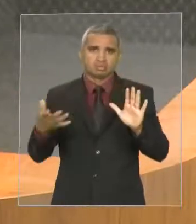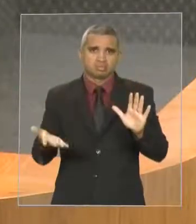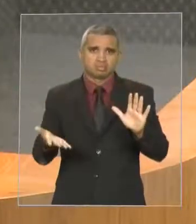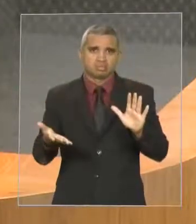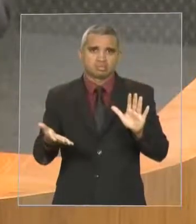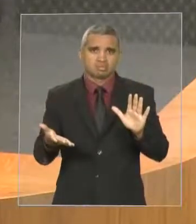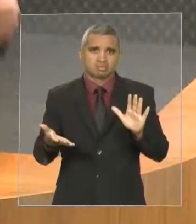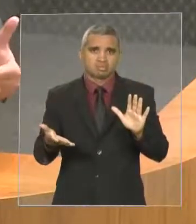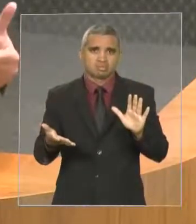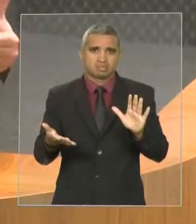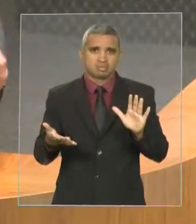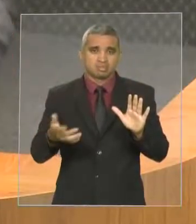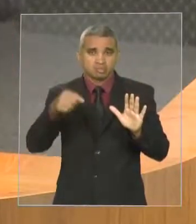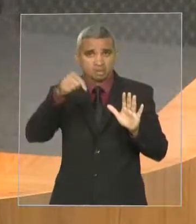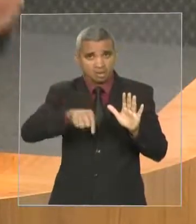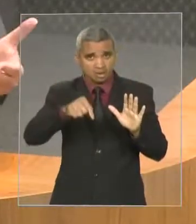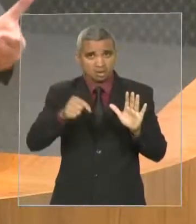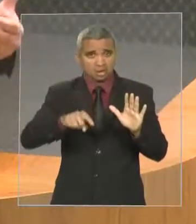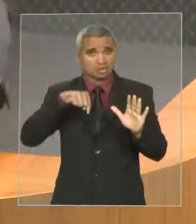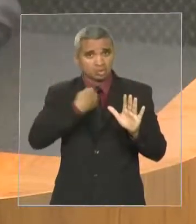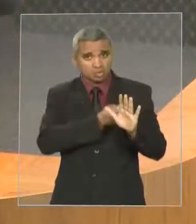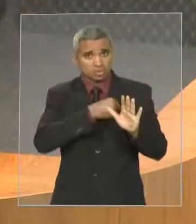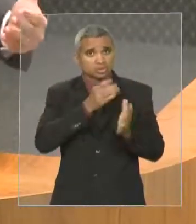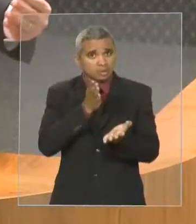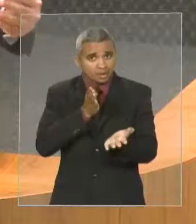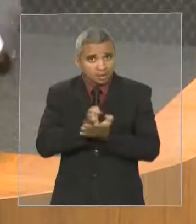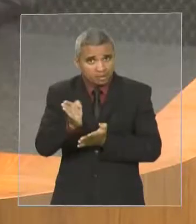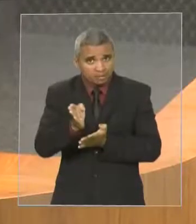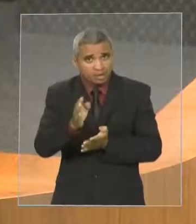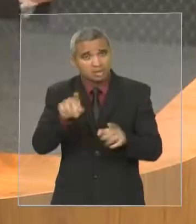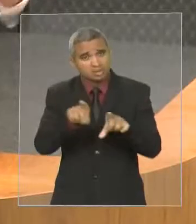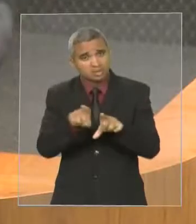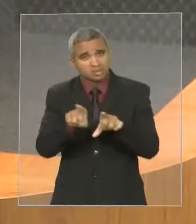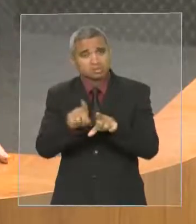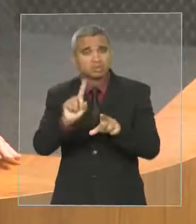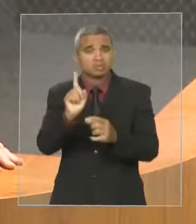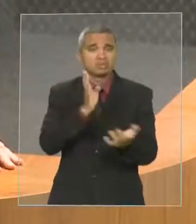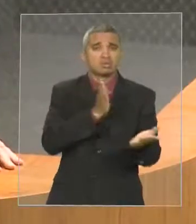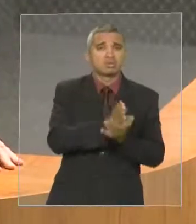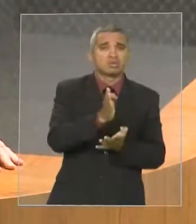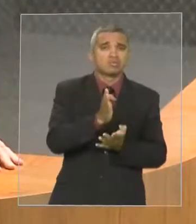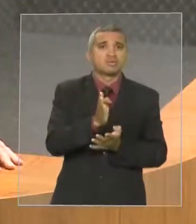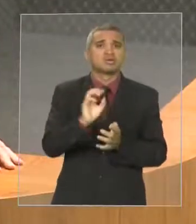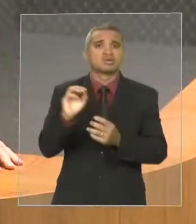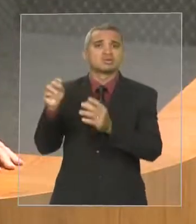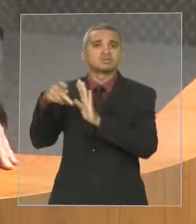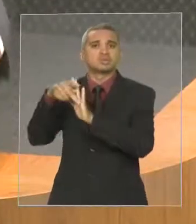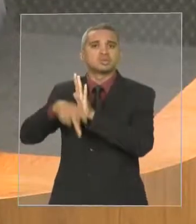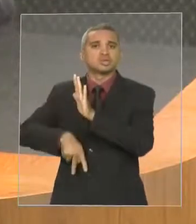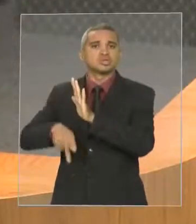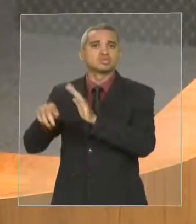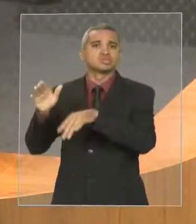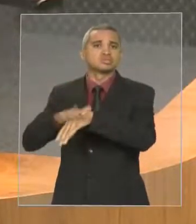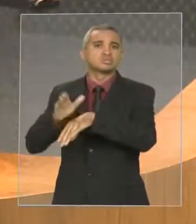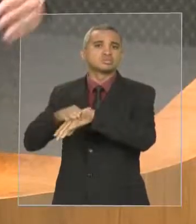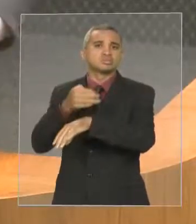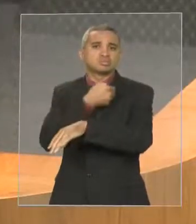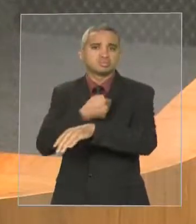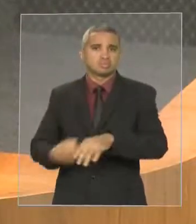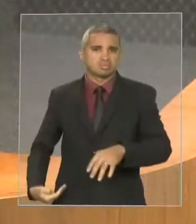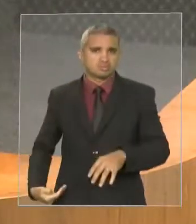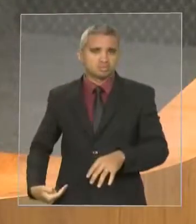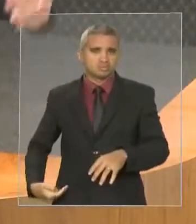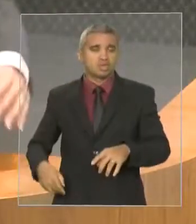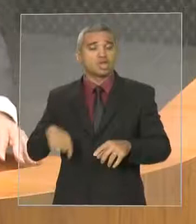aqui estamos para aprimorar, aprovar ou não aprovar os projetos que vêm do Executivo. E podemos emendar esses projetos